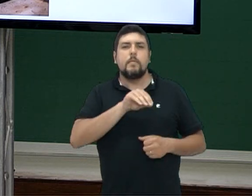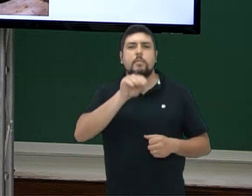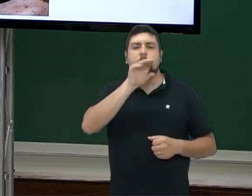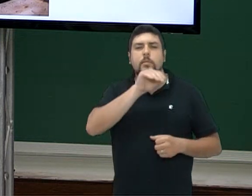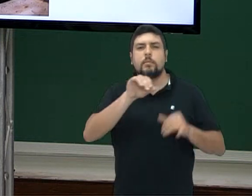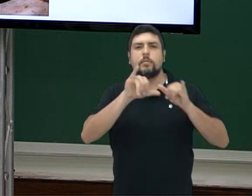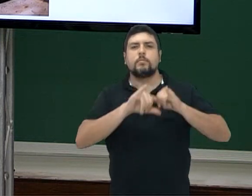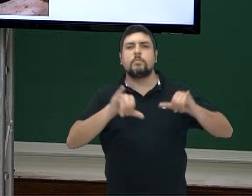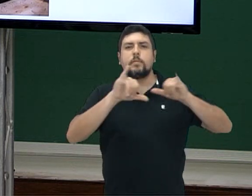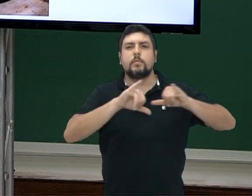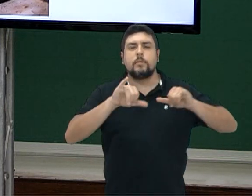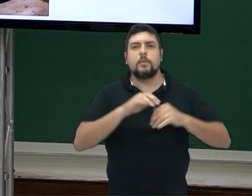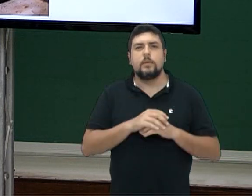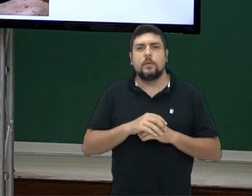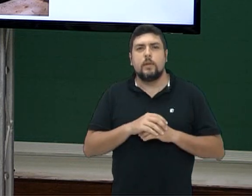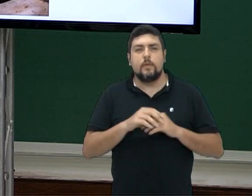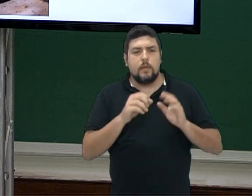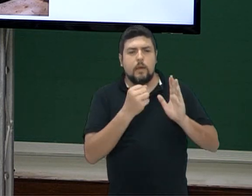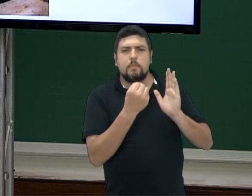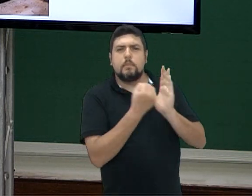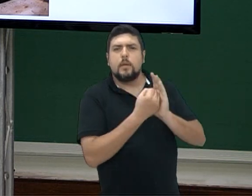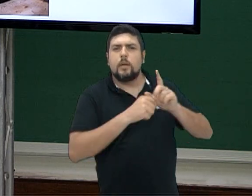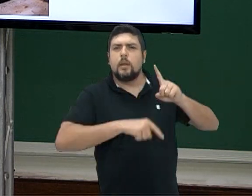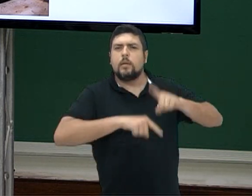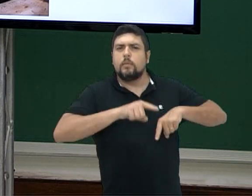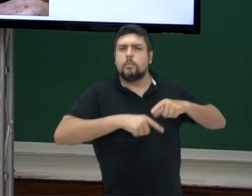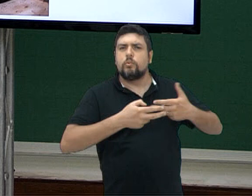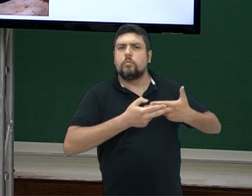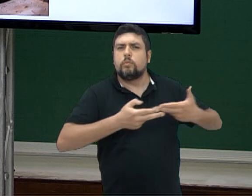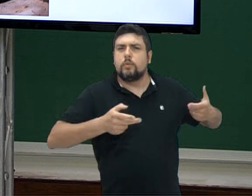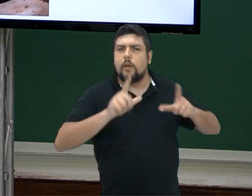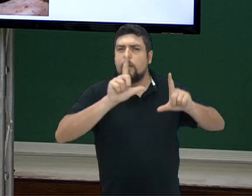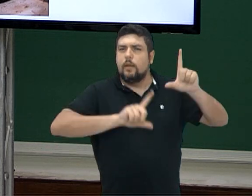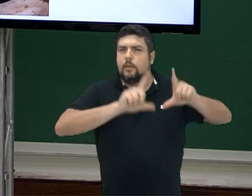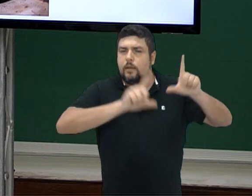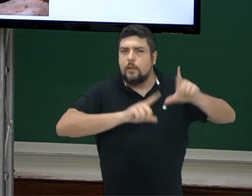que não eram do universo do skate. O que isso significa? Significa que